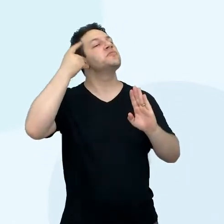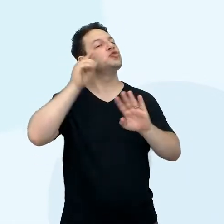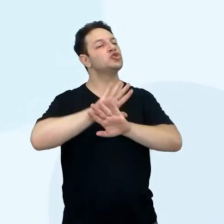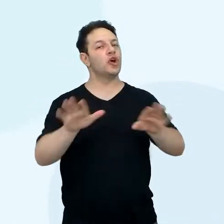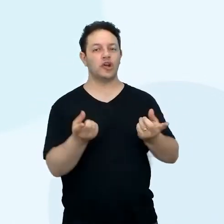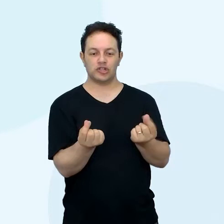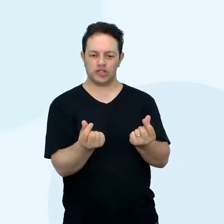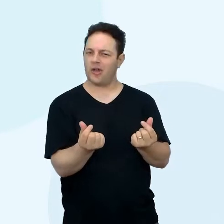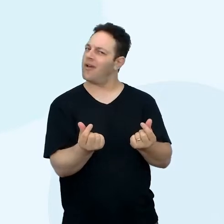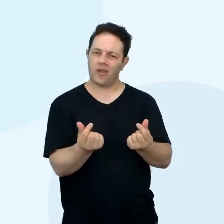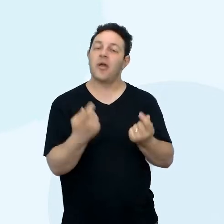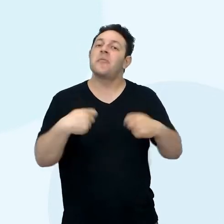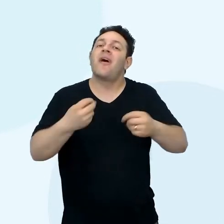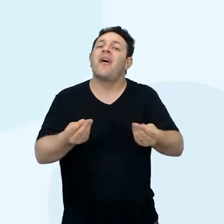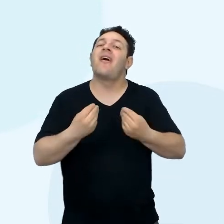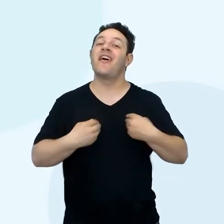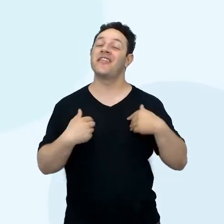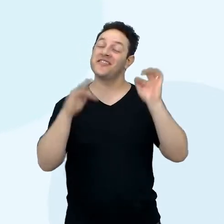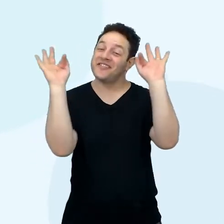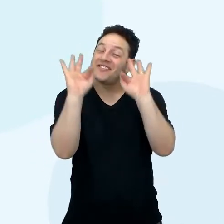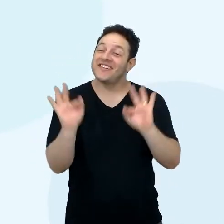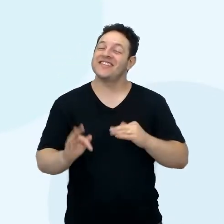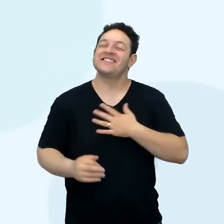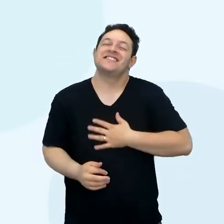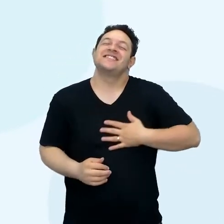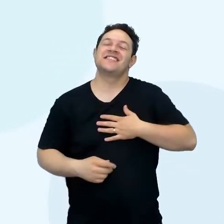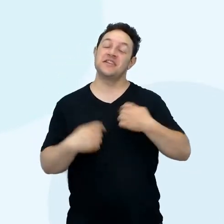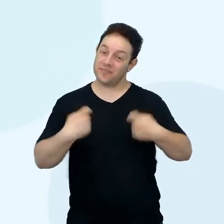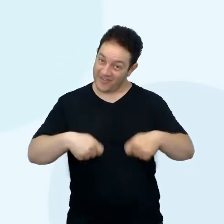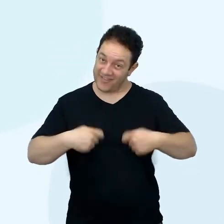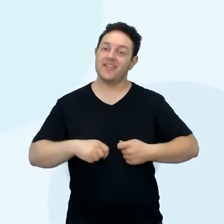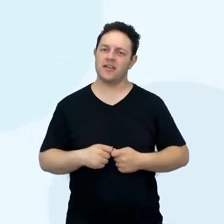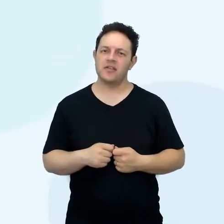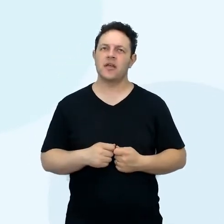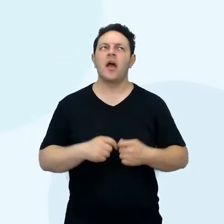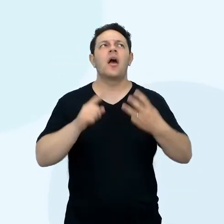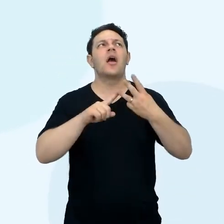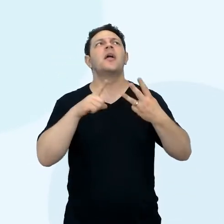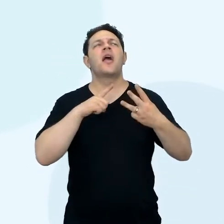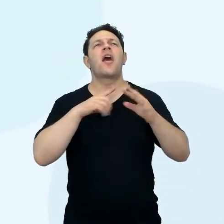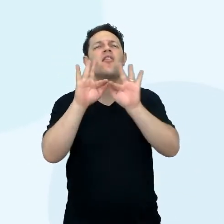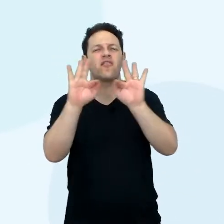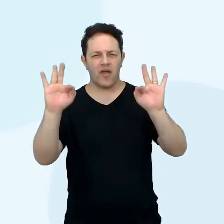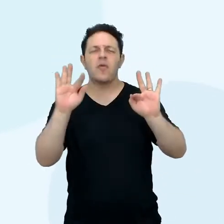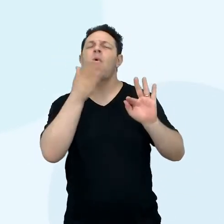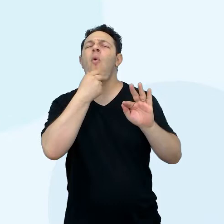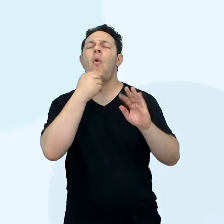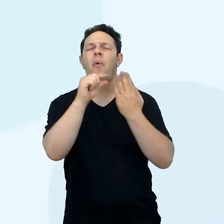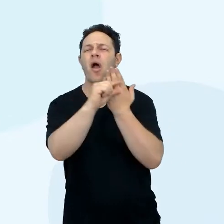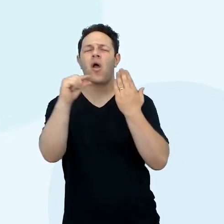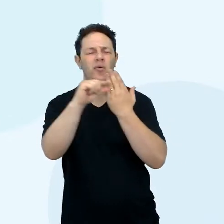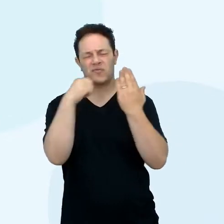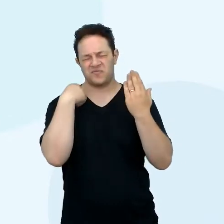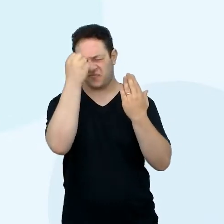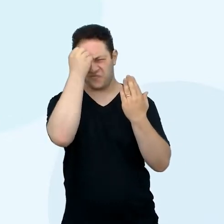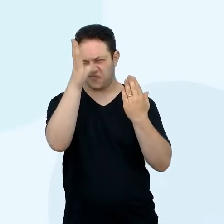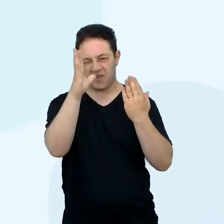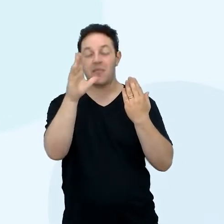que ser feliz, né? Existe uma frase que agora eu não lembro o nome do autor, mas ele diz o seguinte,